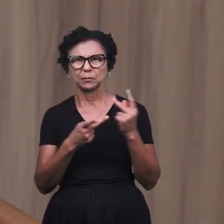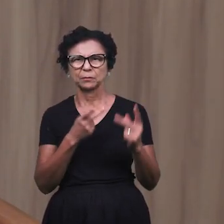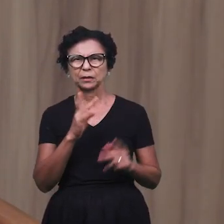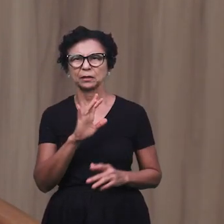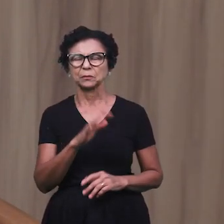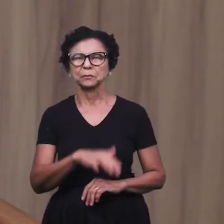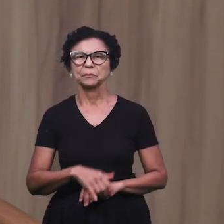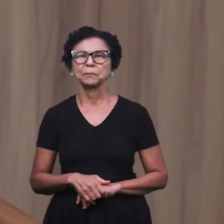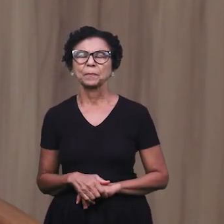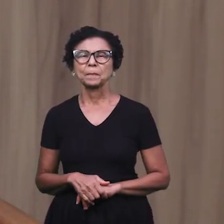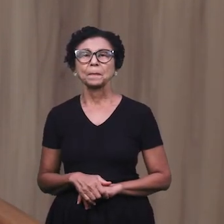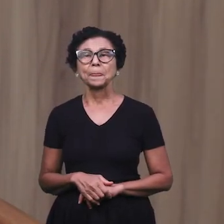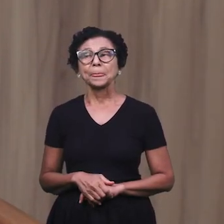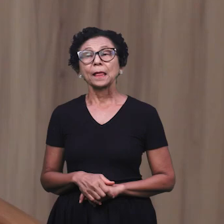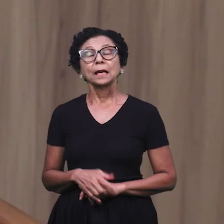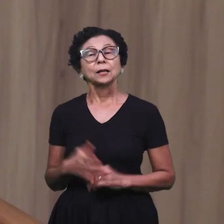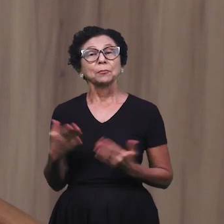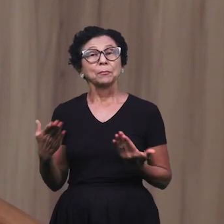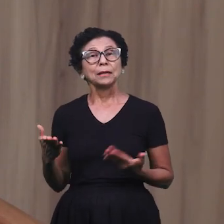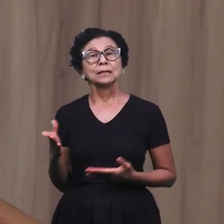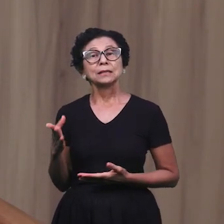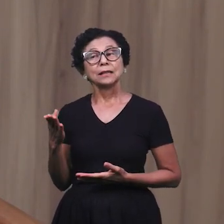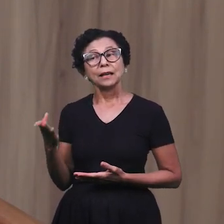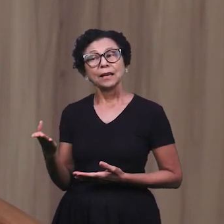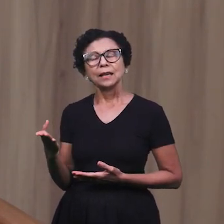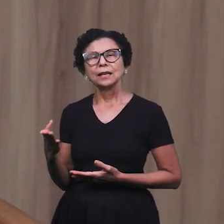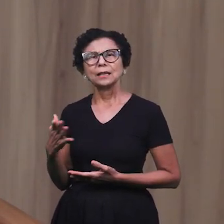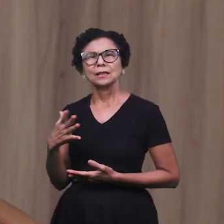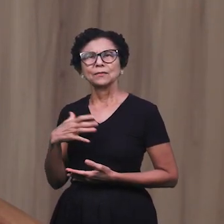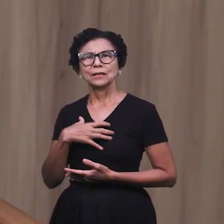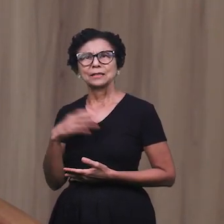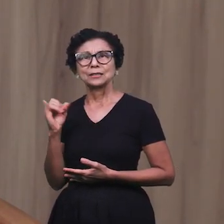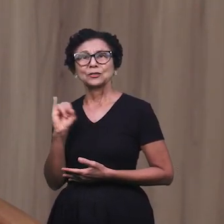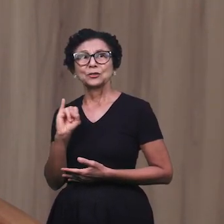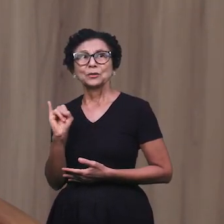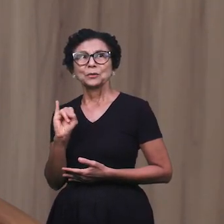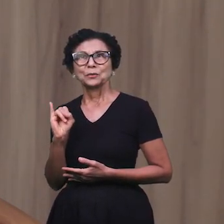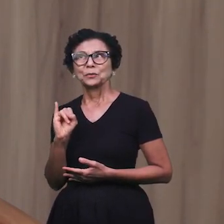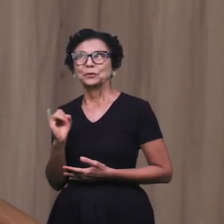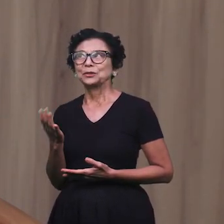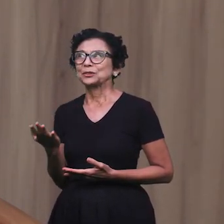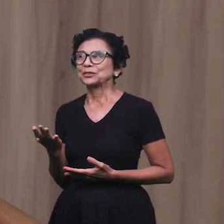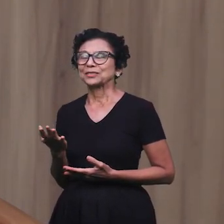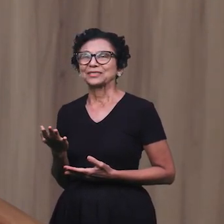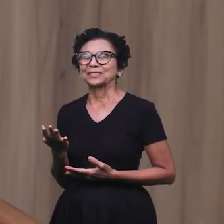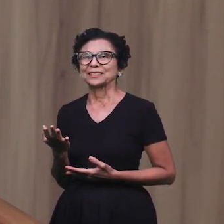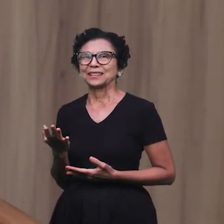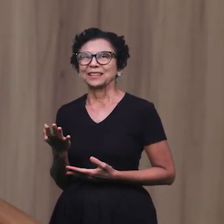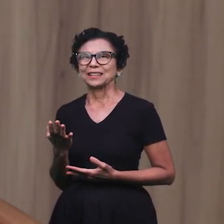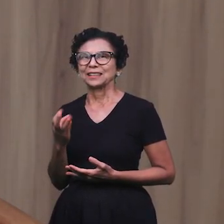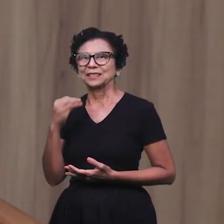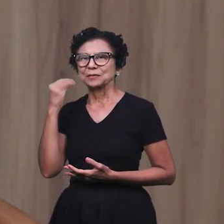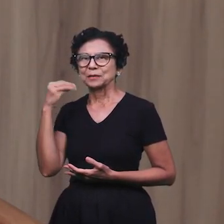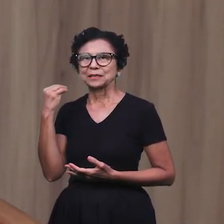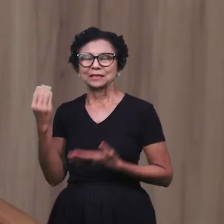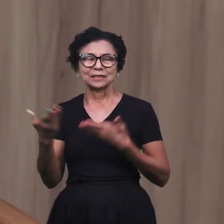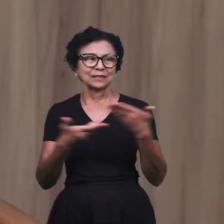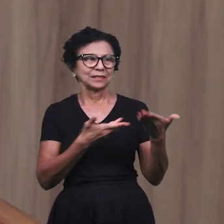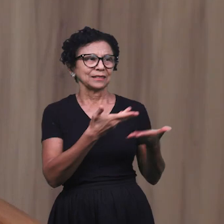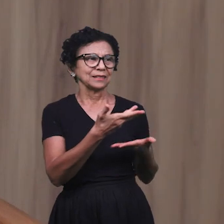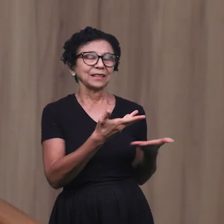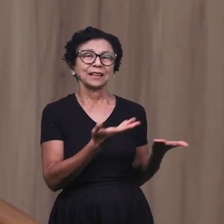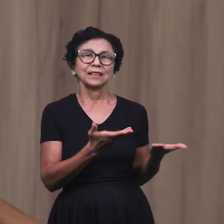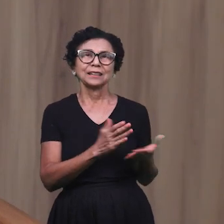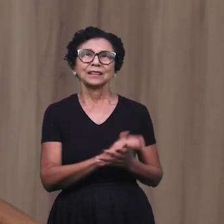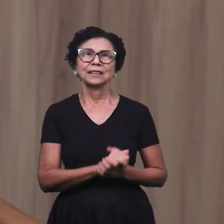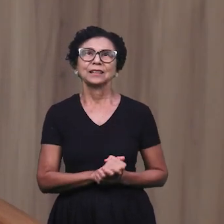ali útil de estar passando as experiências da vida dele, porque é um costume nosso, automático, tá? Infantilizar o